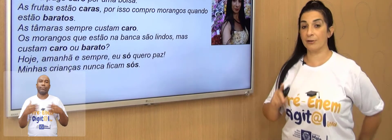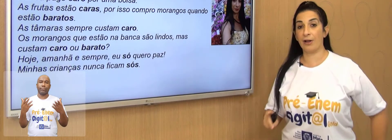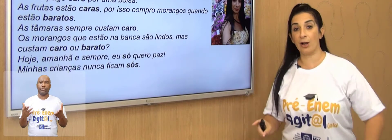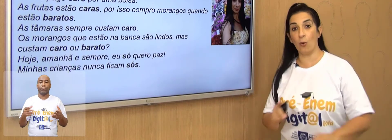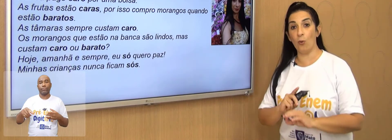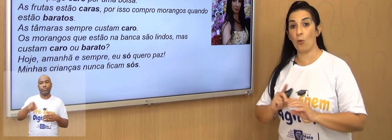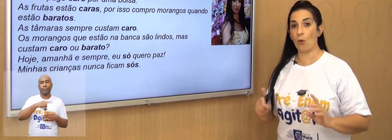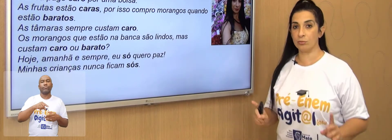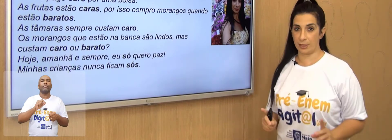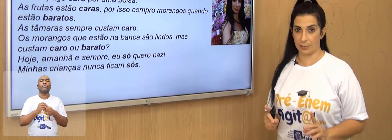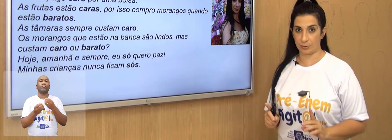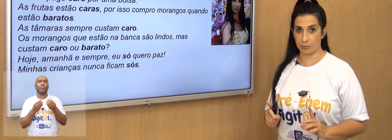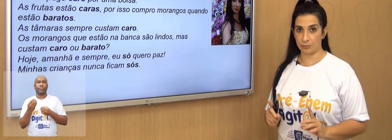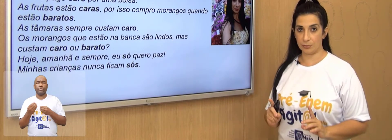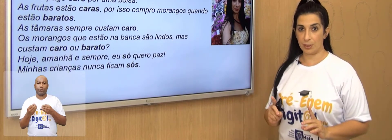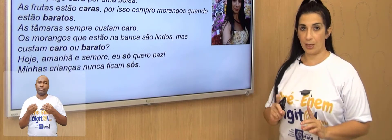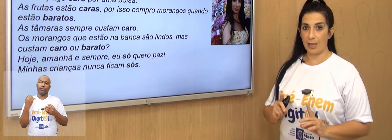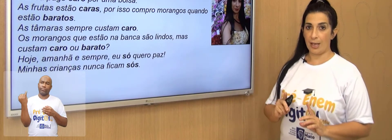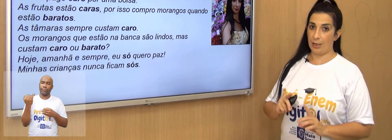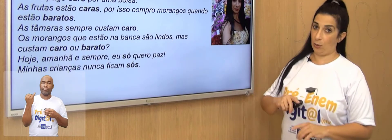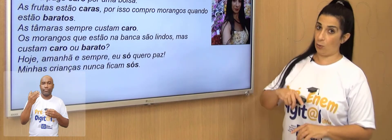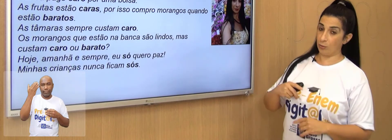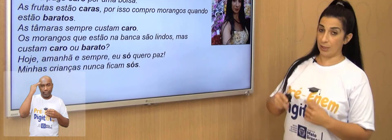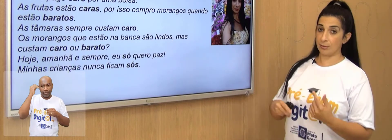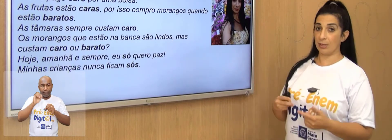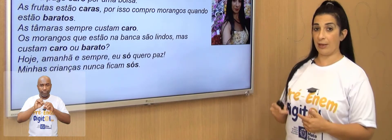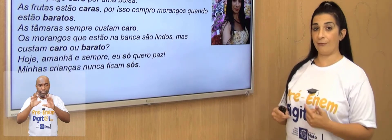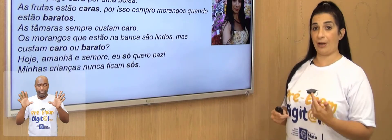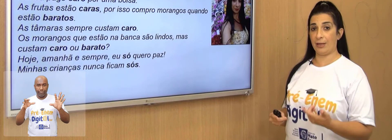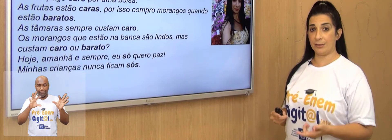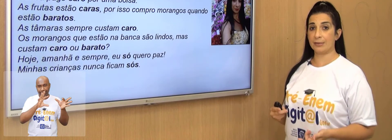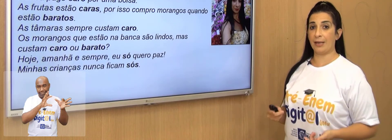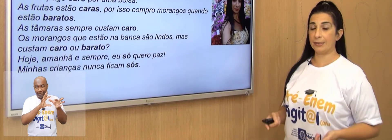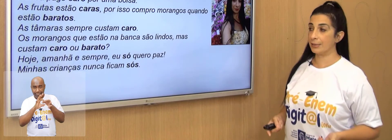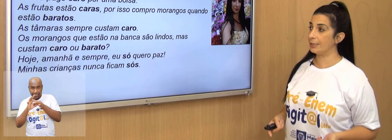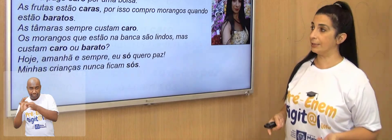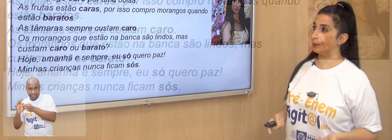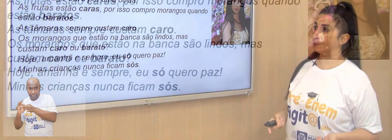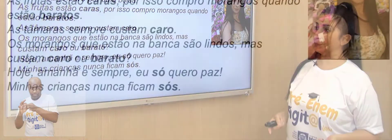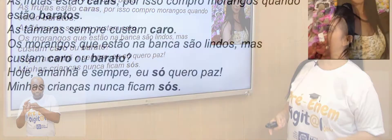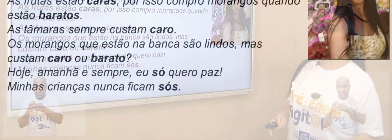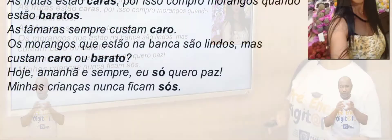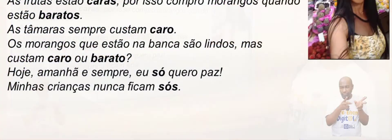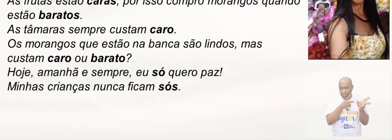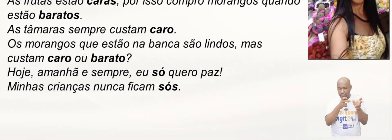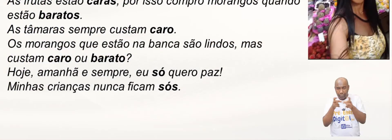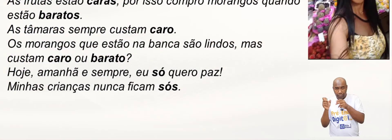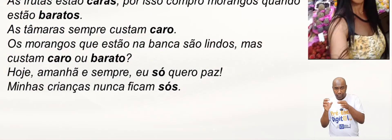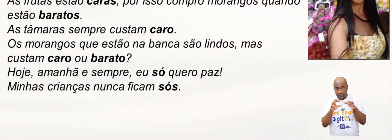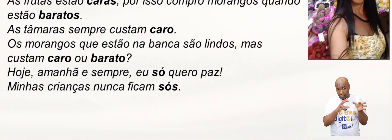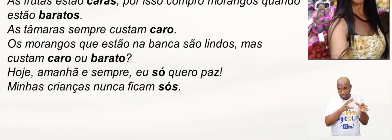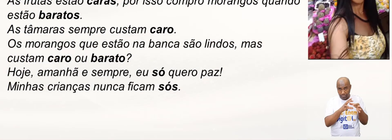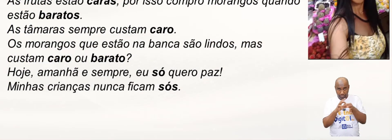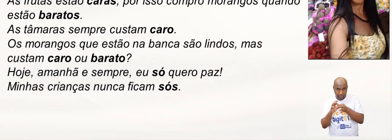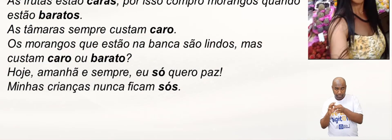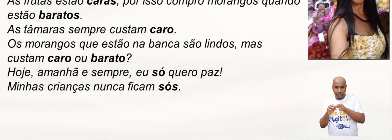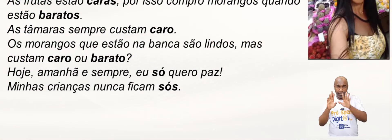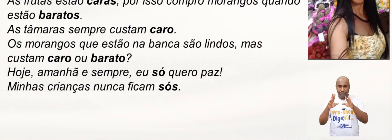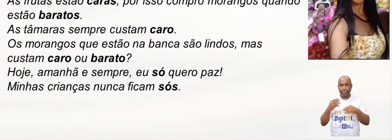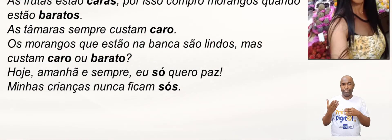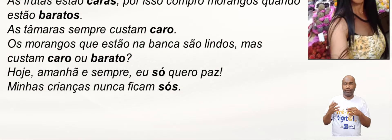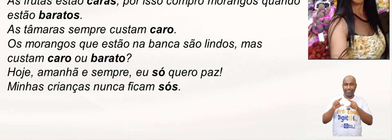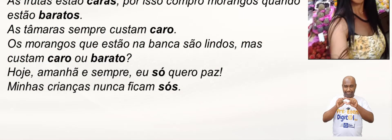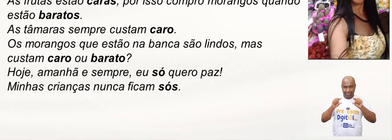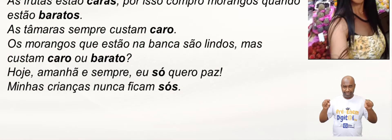tem que observar o contexto. O contexto em que a frase está inserida. Minhas amigas